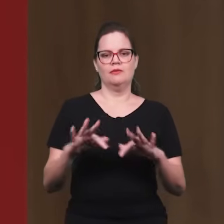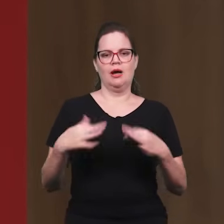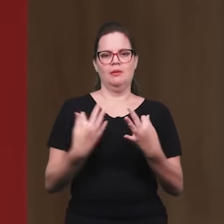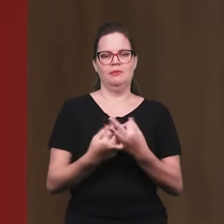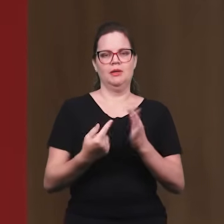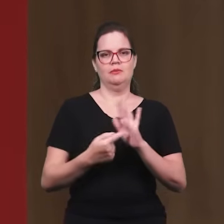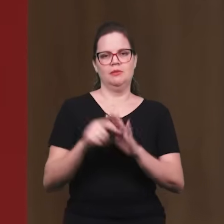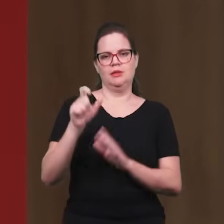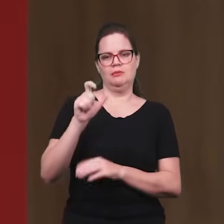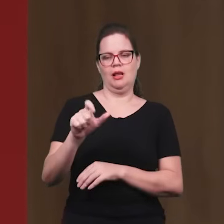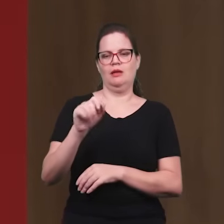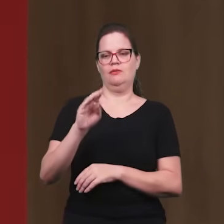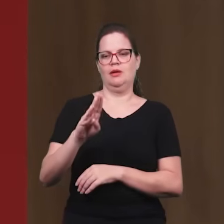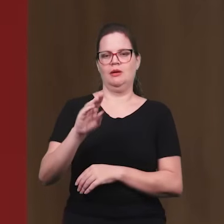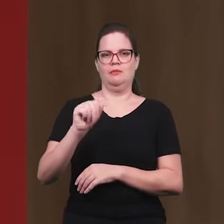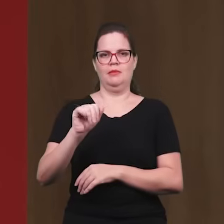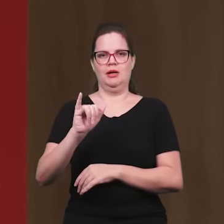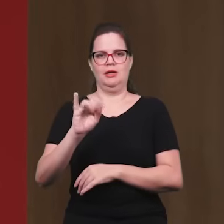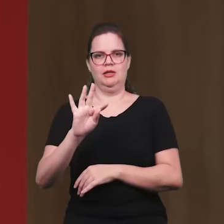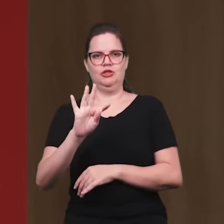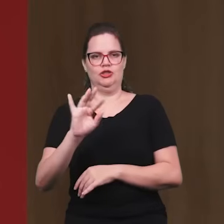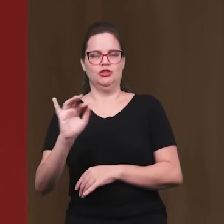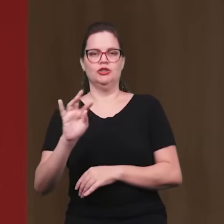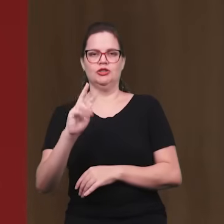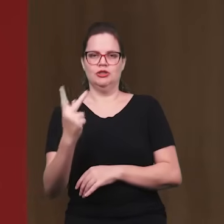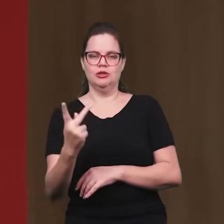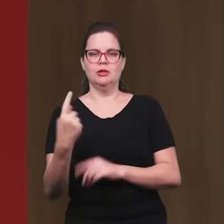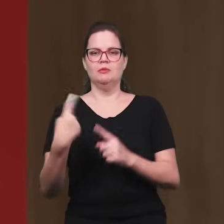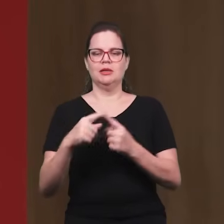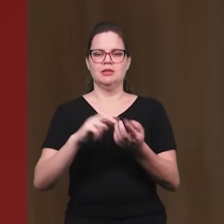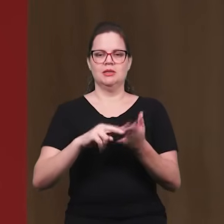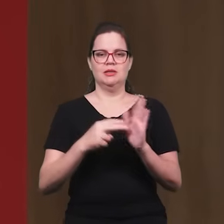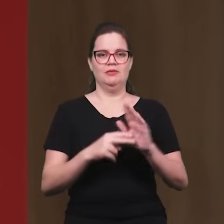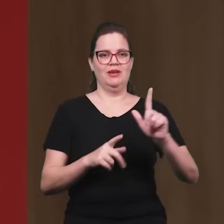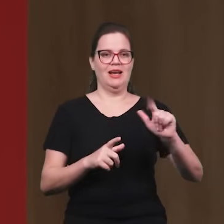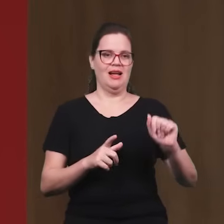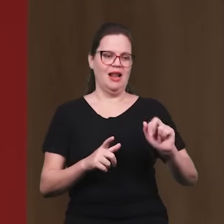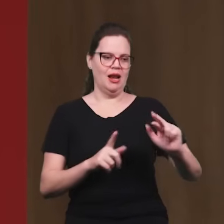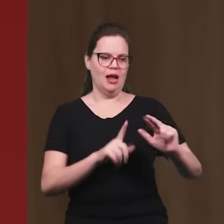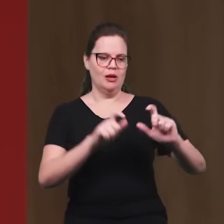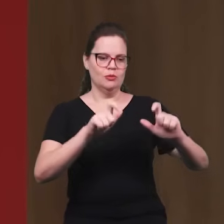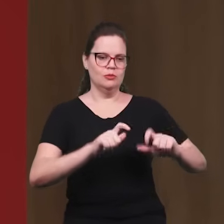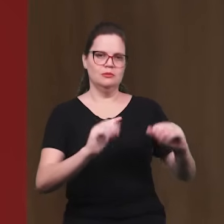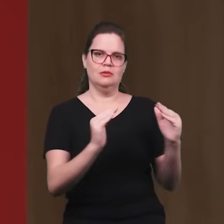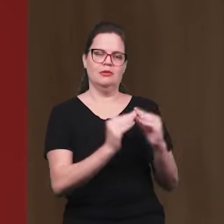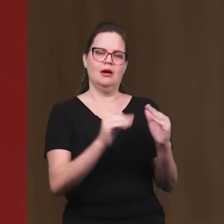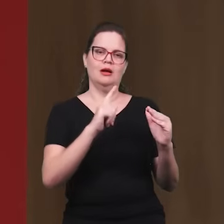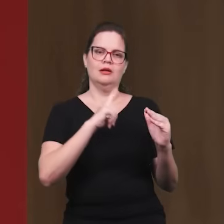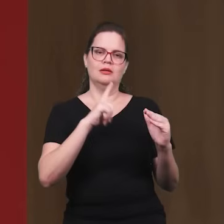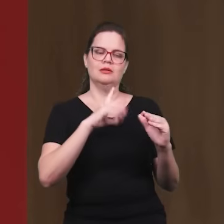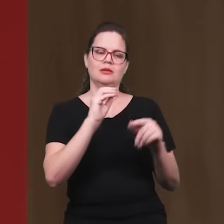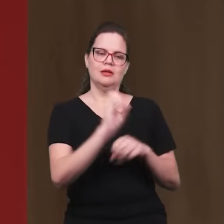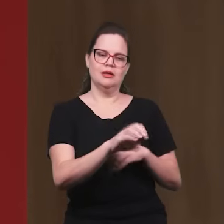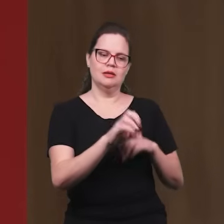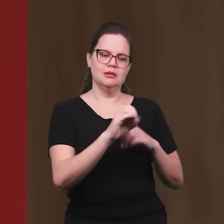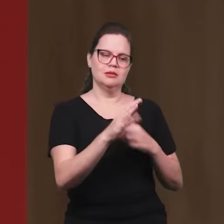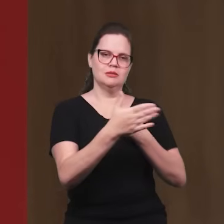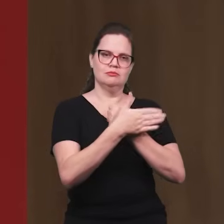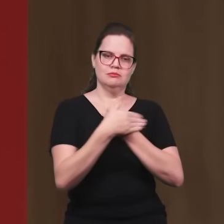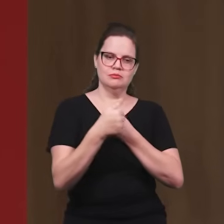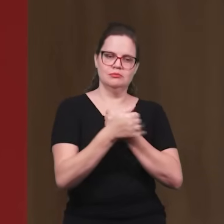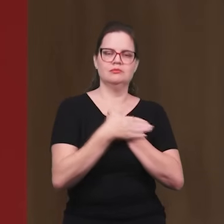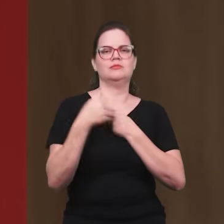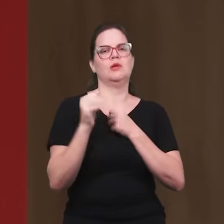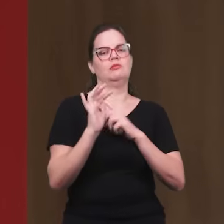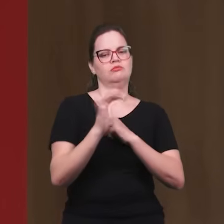palavra bait e corresponde a um lar, a um lugar de ensino, de acolhimento, cuidado e